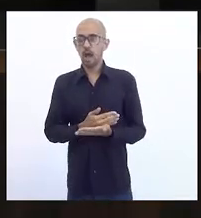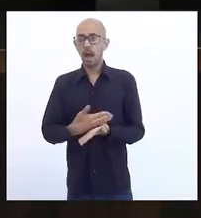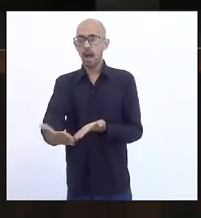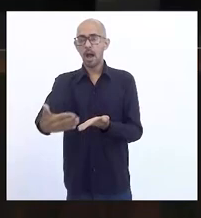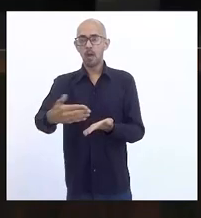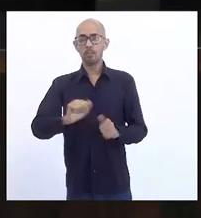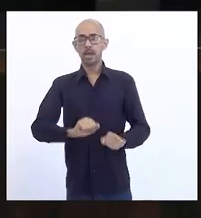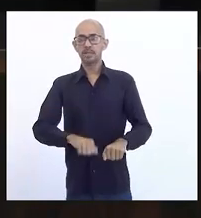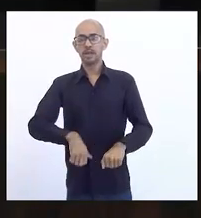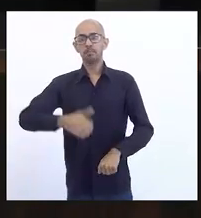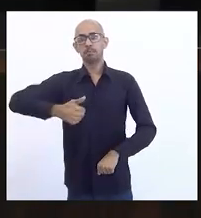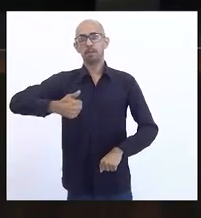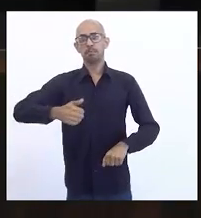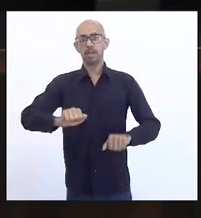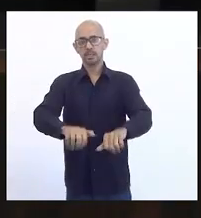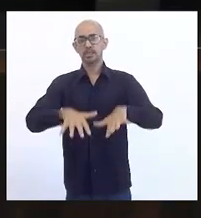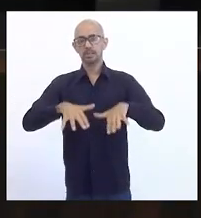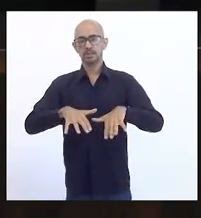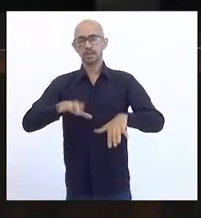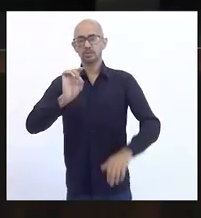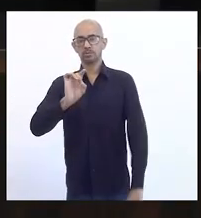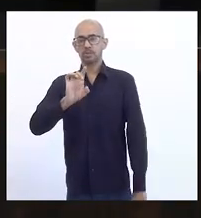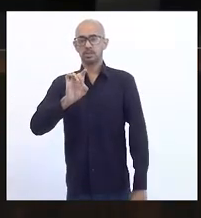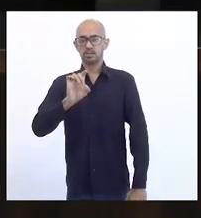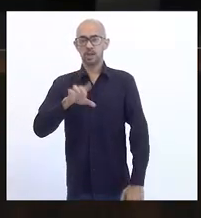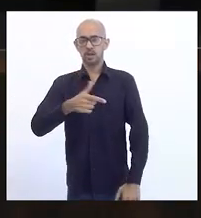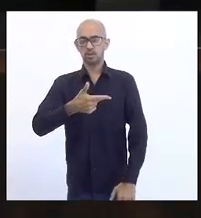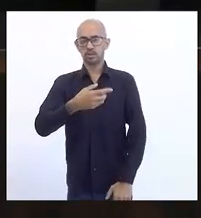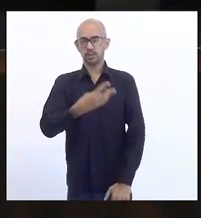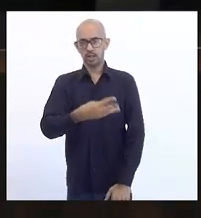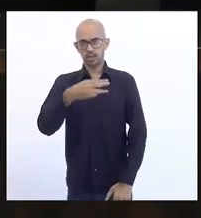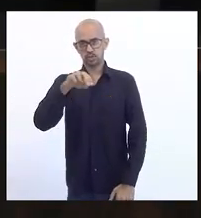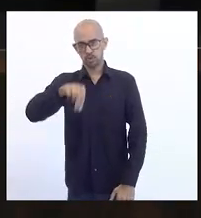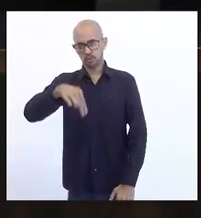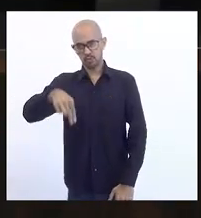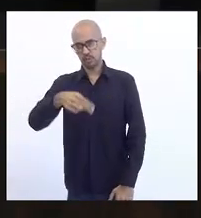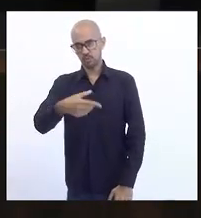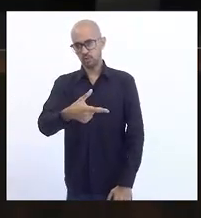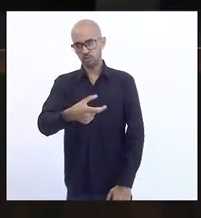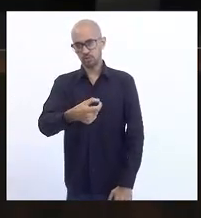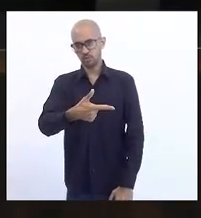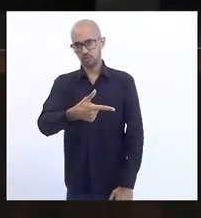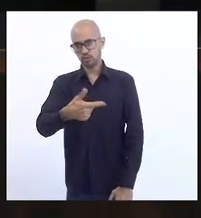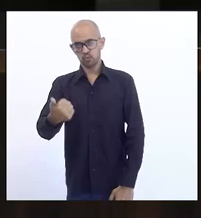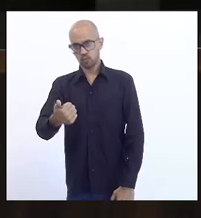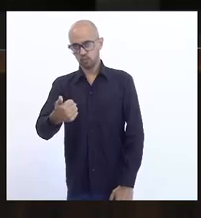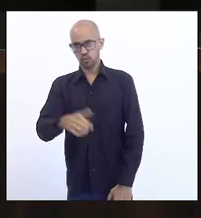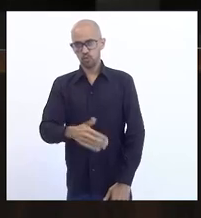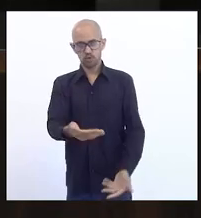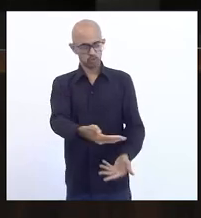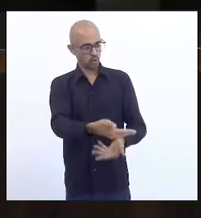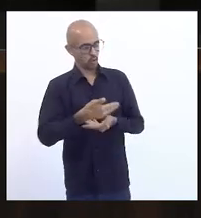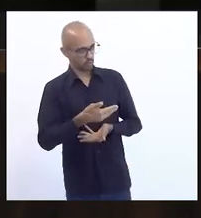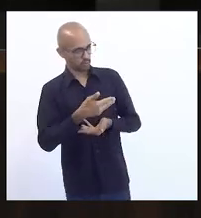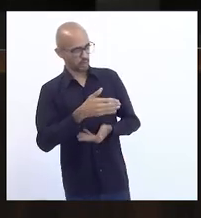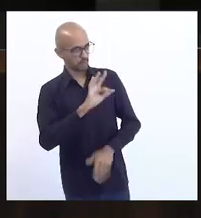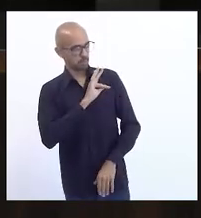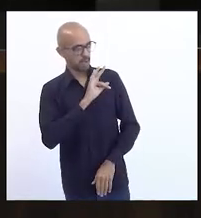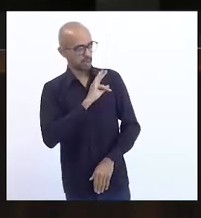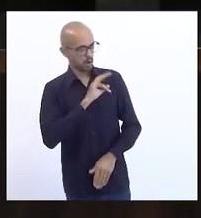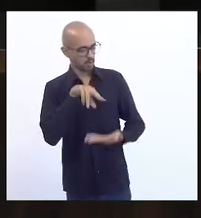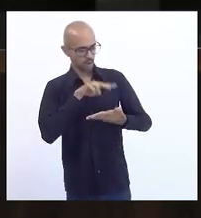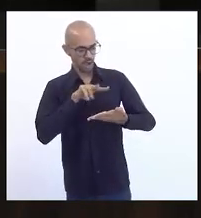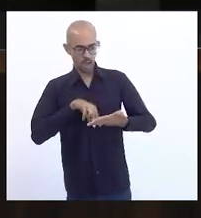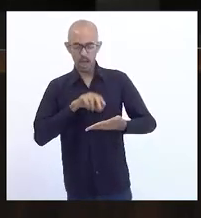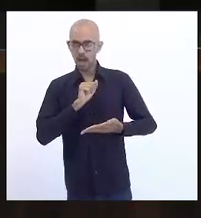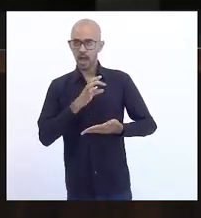aberta a primeira sessão extraordinária do dia 3 de novembro de 21. A presidência convida a deputada Marta Rocha a fazer a leitura da ata